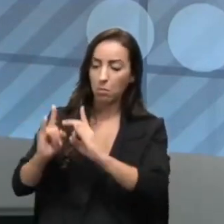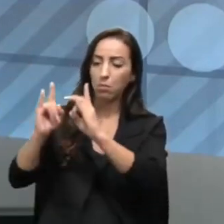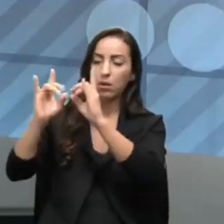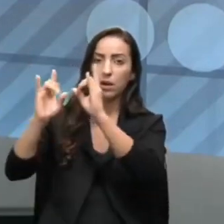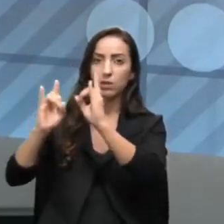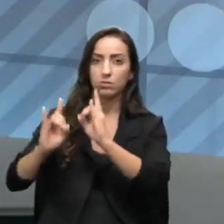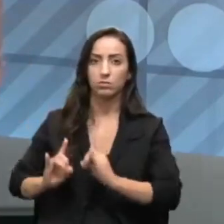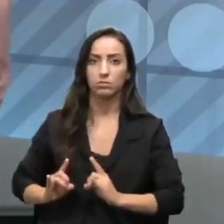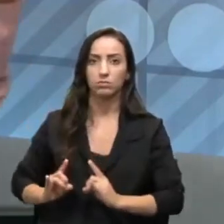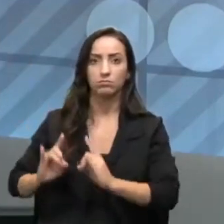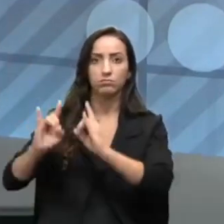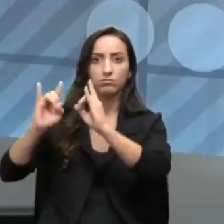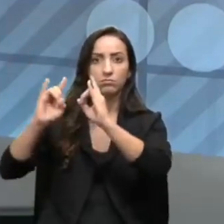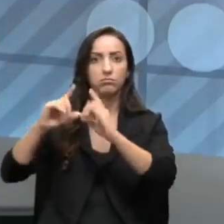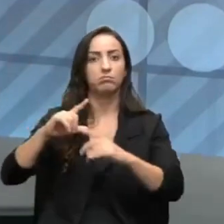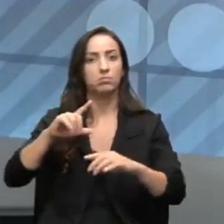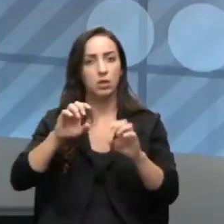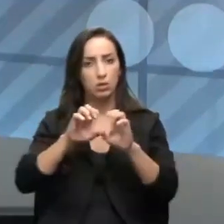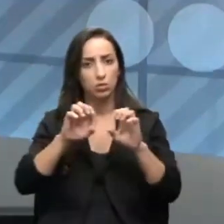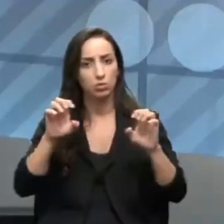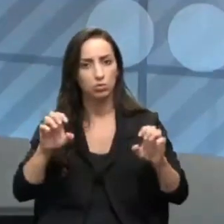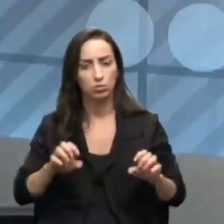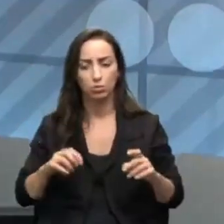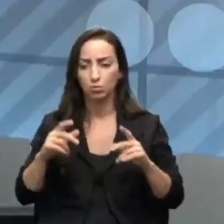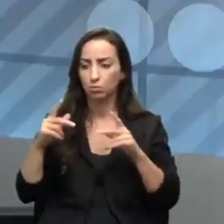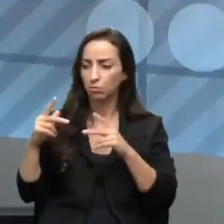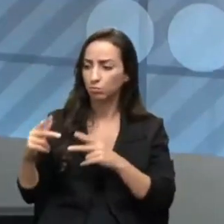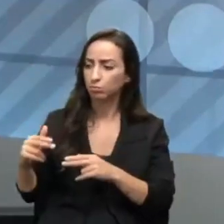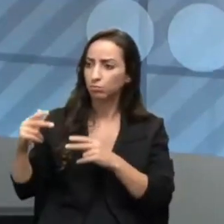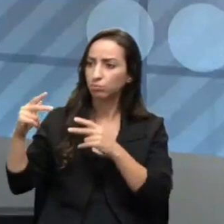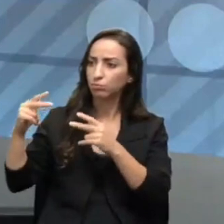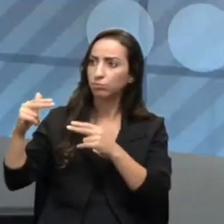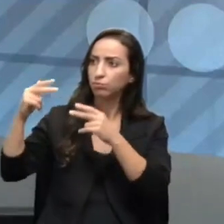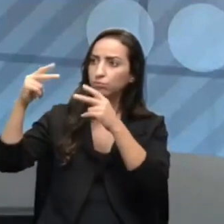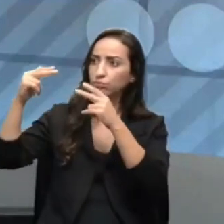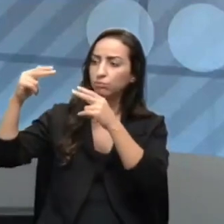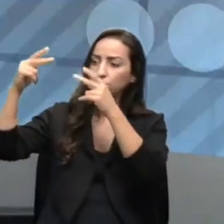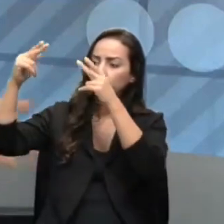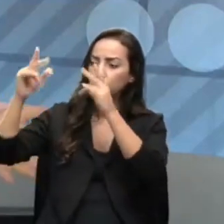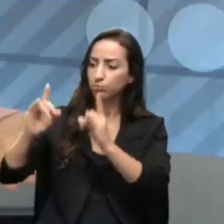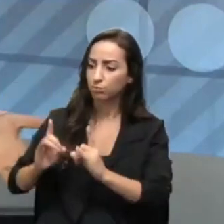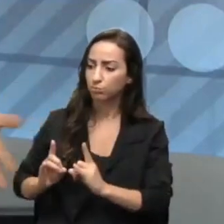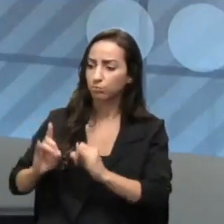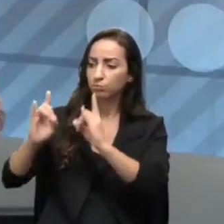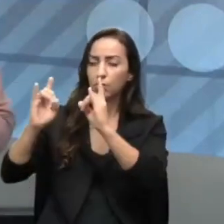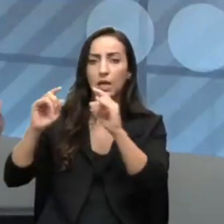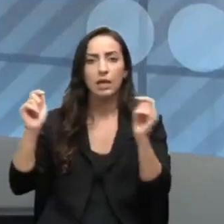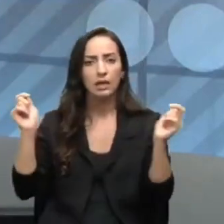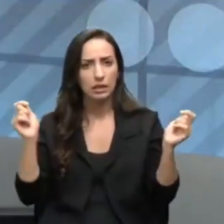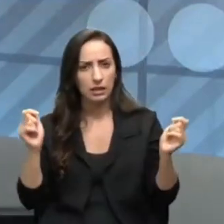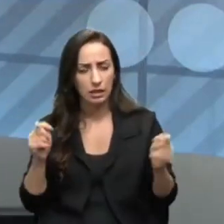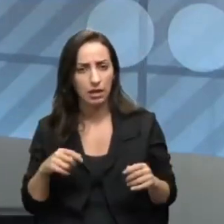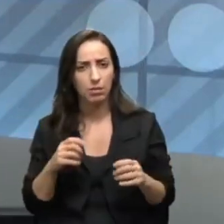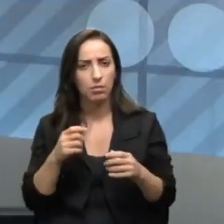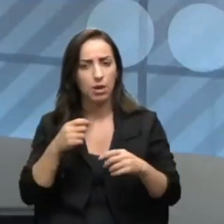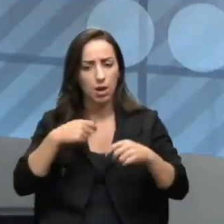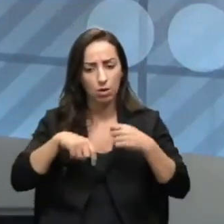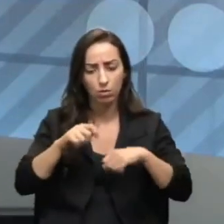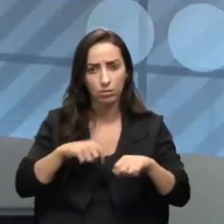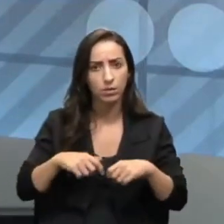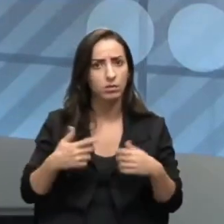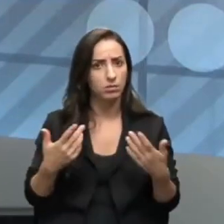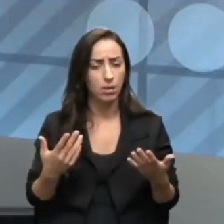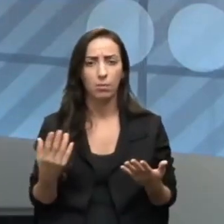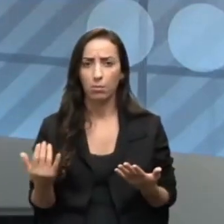né, são estruturas que se repetem ao longo dos andares, a gente pode economizar, isso é um fator principal